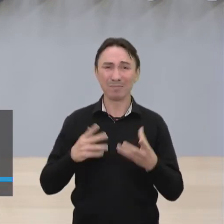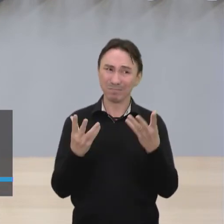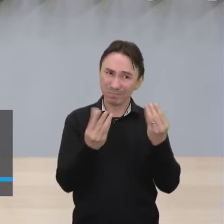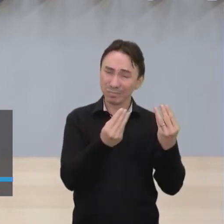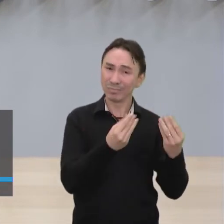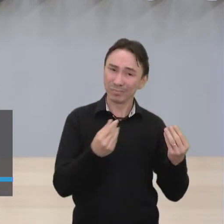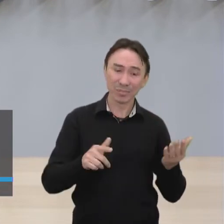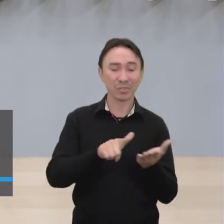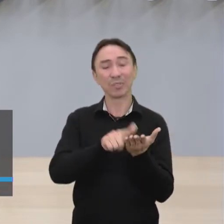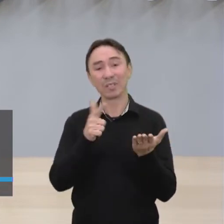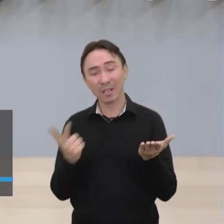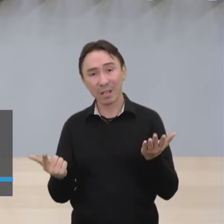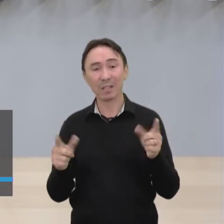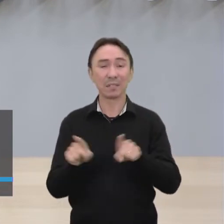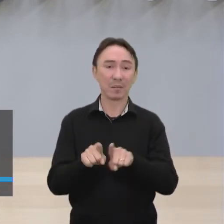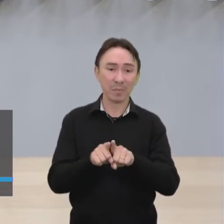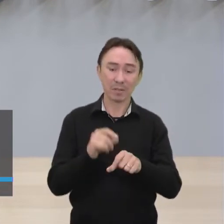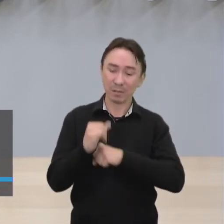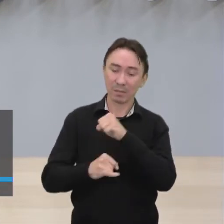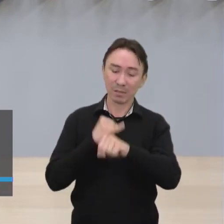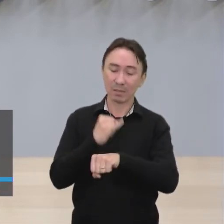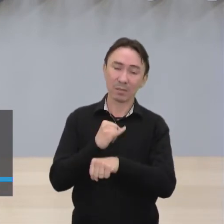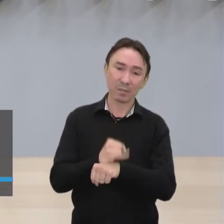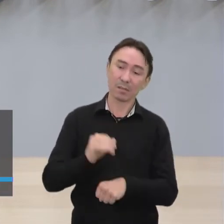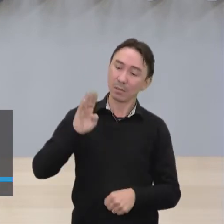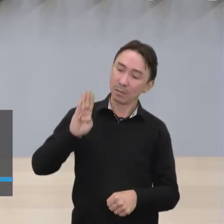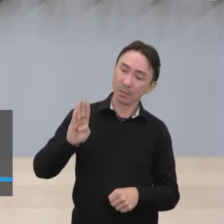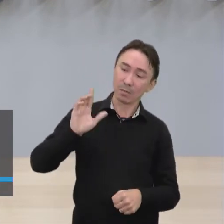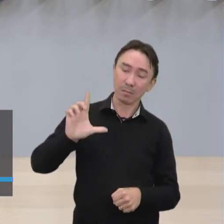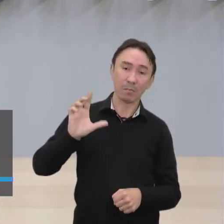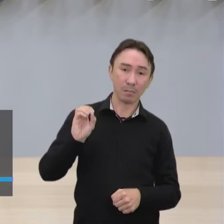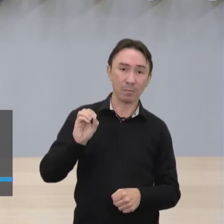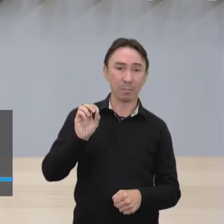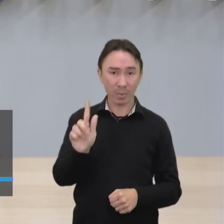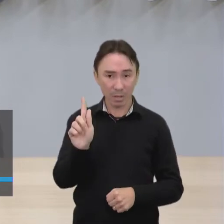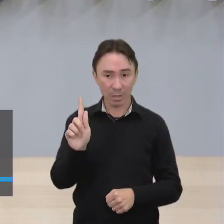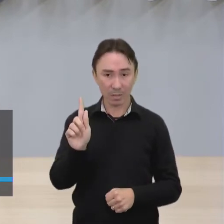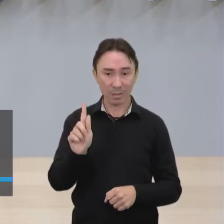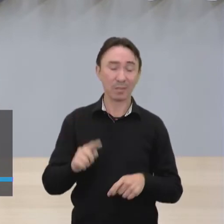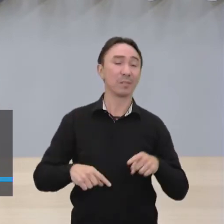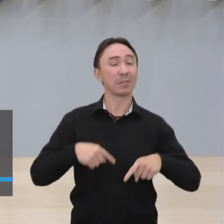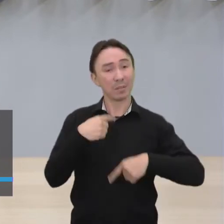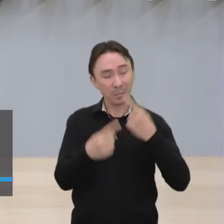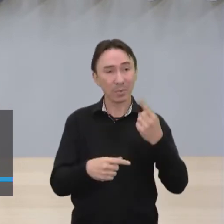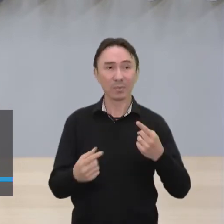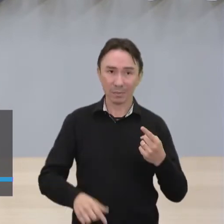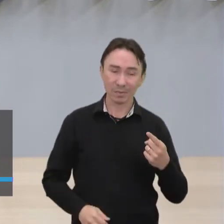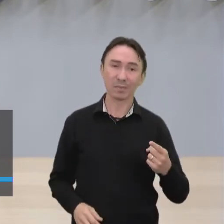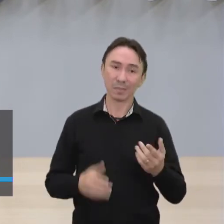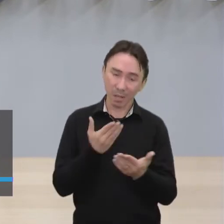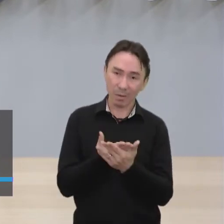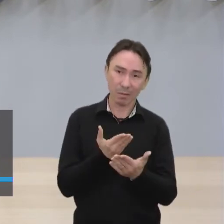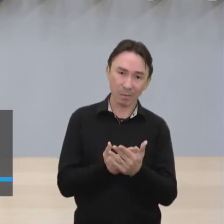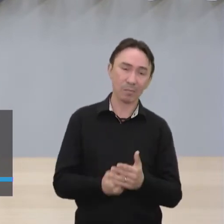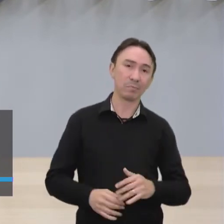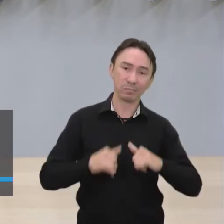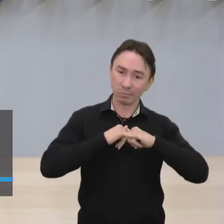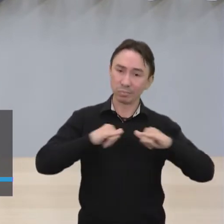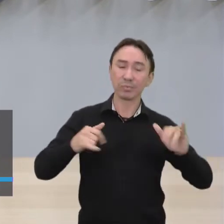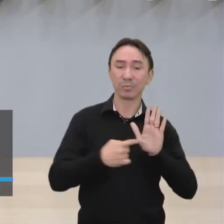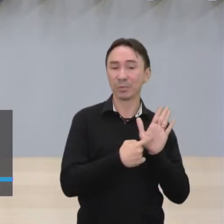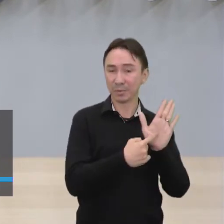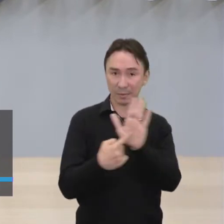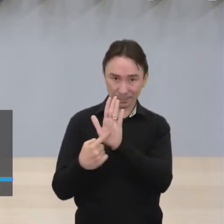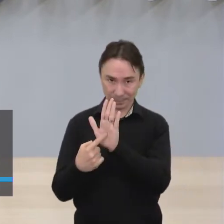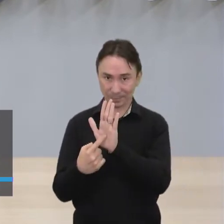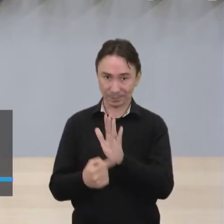jornais que já estão funcionando e tudo isso vai ser trazido aqui na medida do possível nas nossas aulas, tá? Mas agora vamos falar um pouquinho sobre